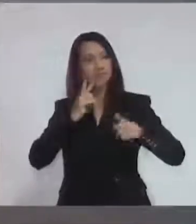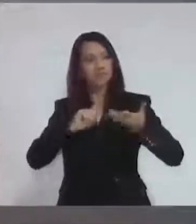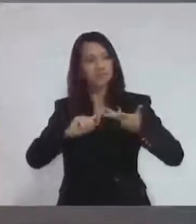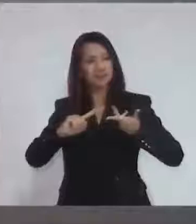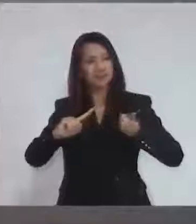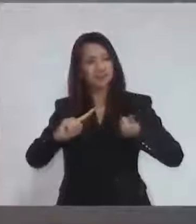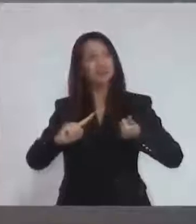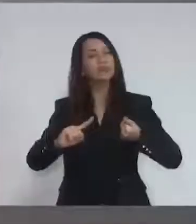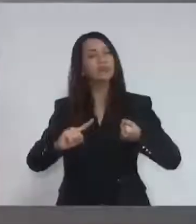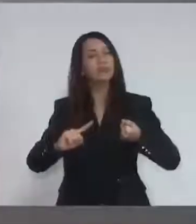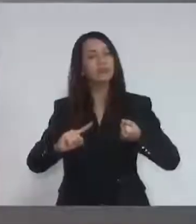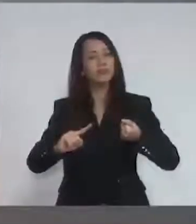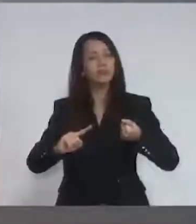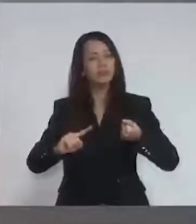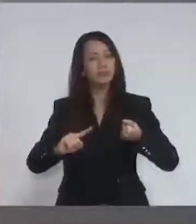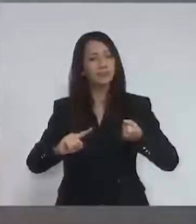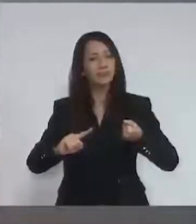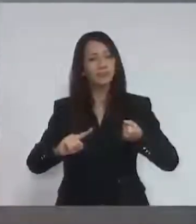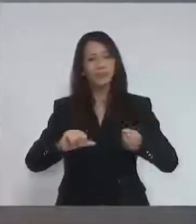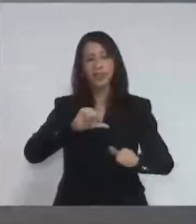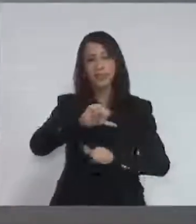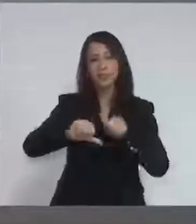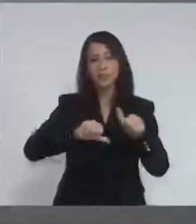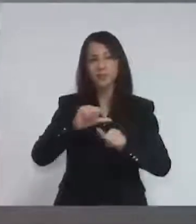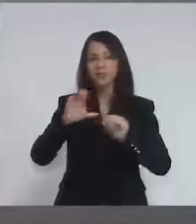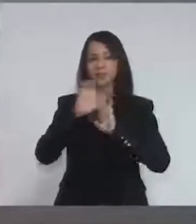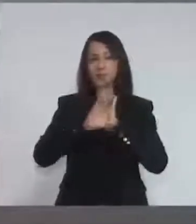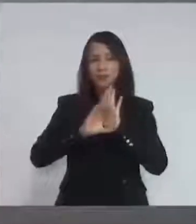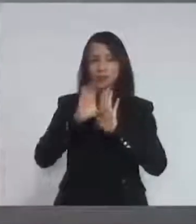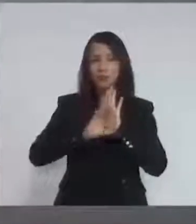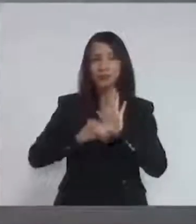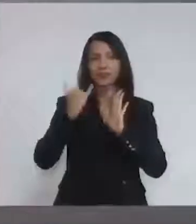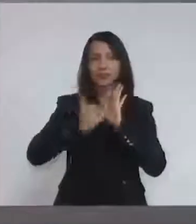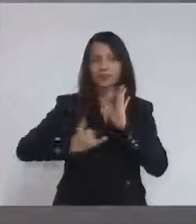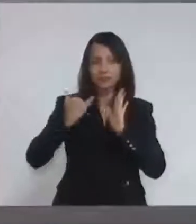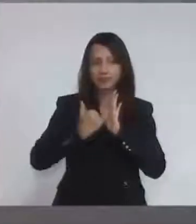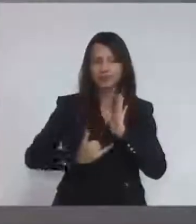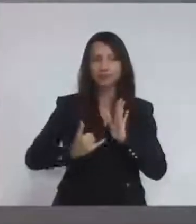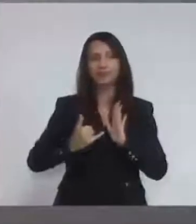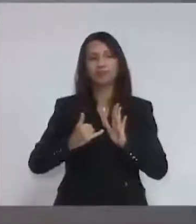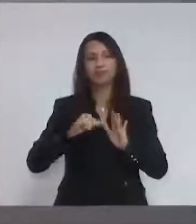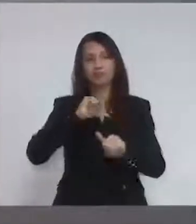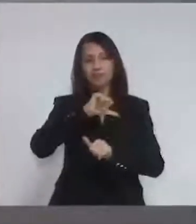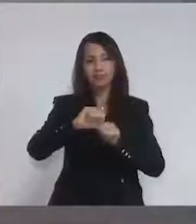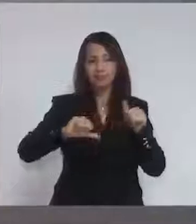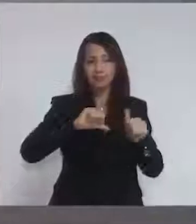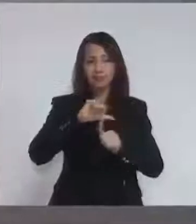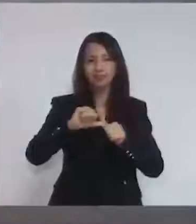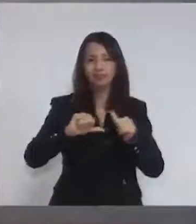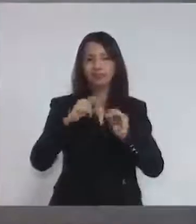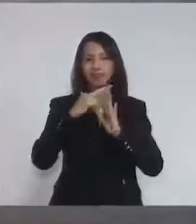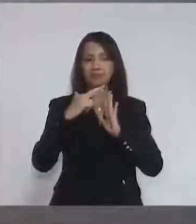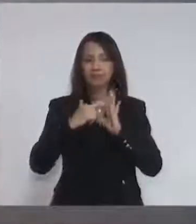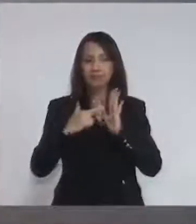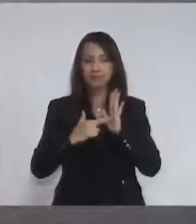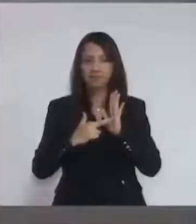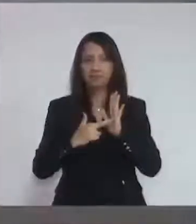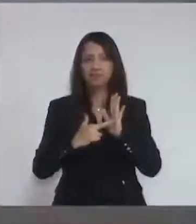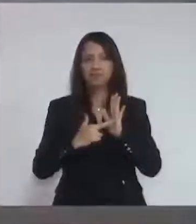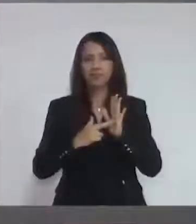etc., e mudanças no Código Tributário, mudanças nas regras do plano